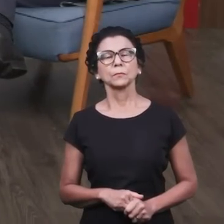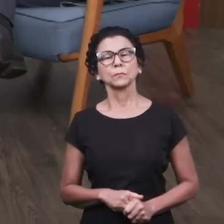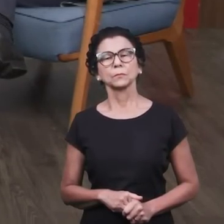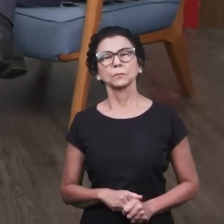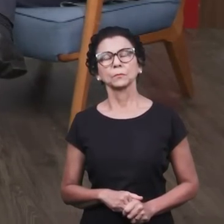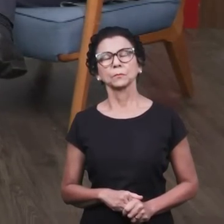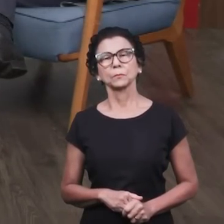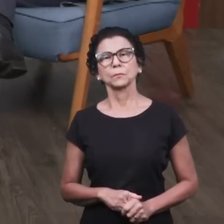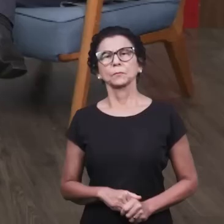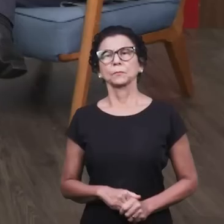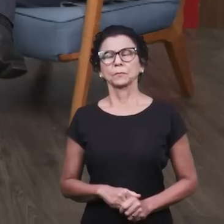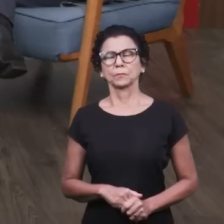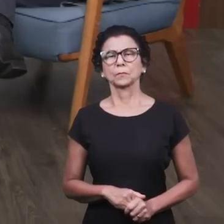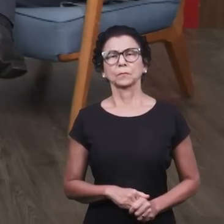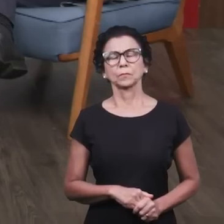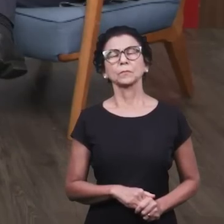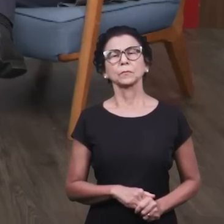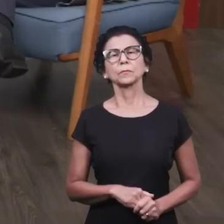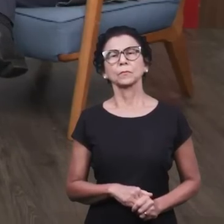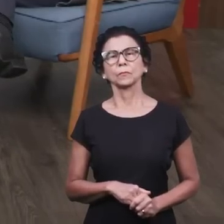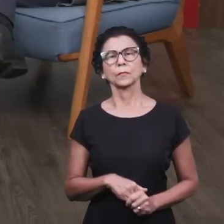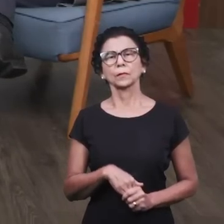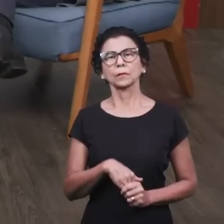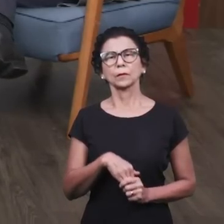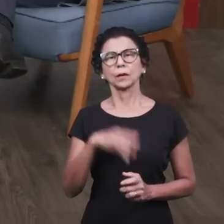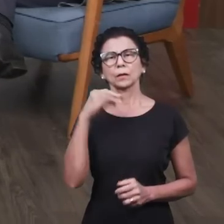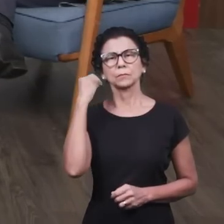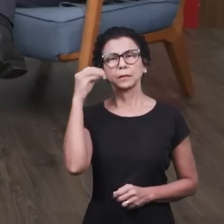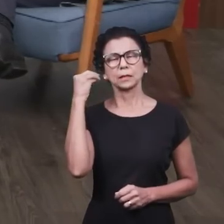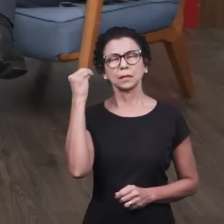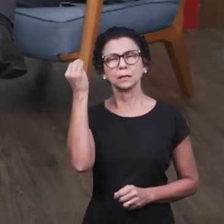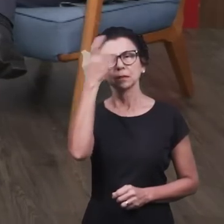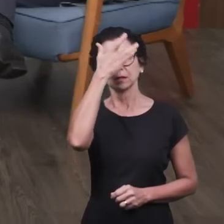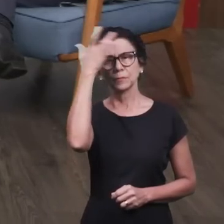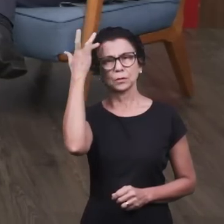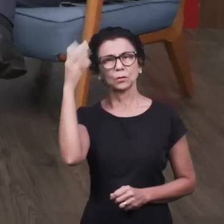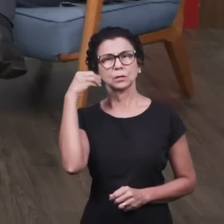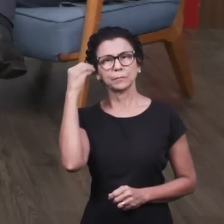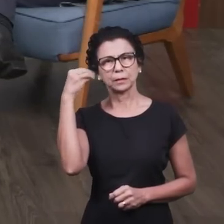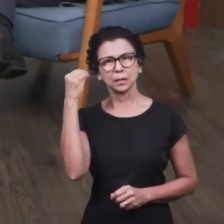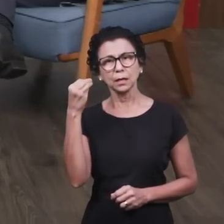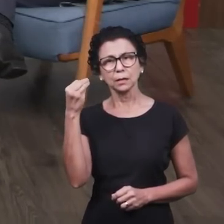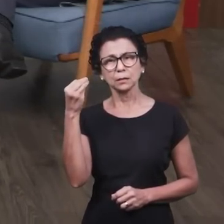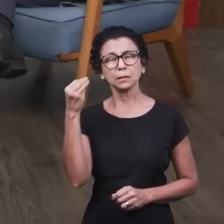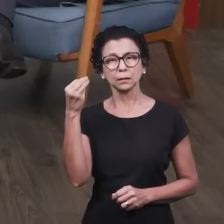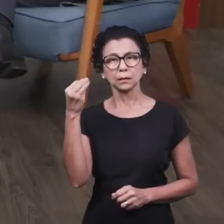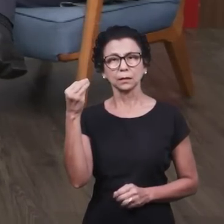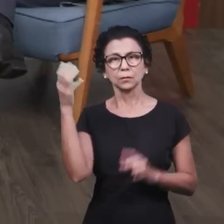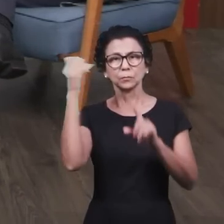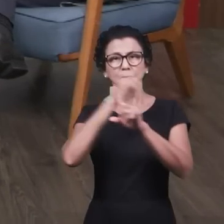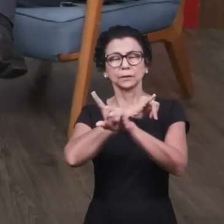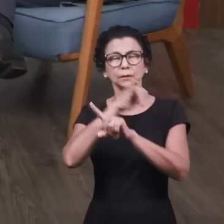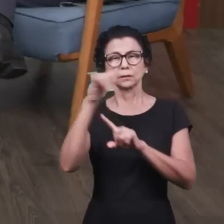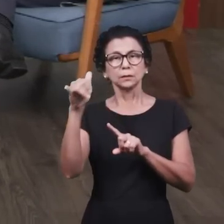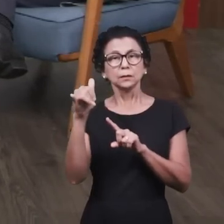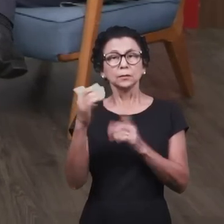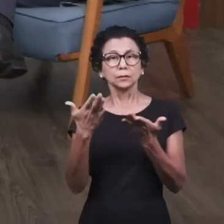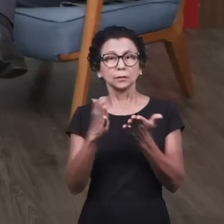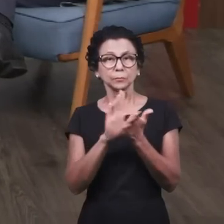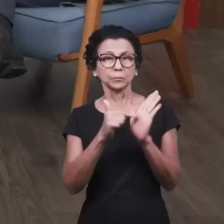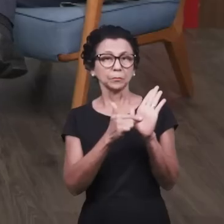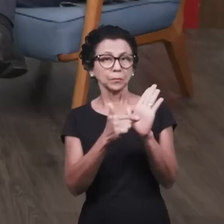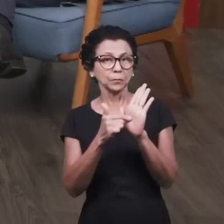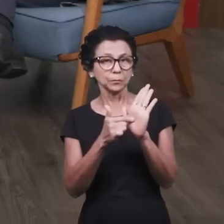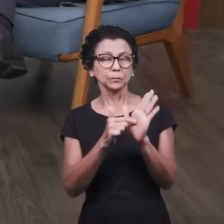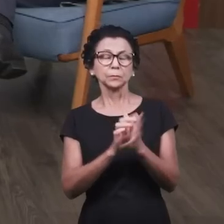vida daquele que tem uma experiência, e aqui estão ressaltados os aspectos dessa experiência com a palavra, com a profecia, né? E,